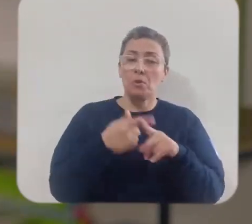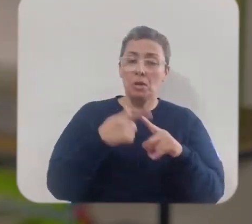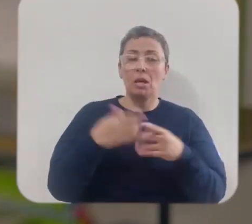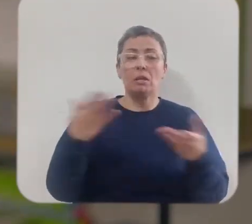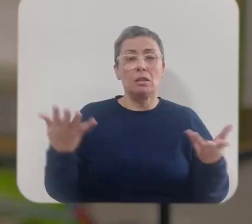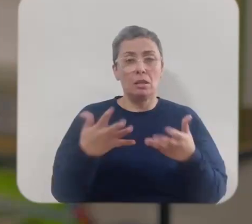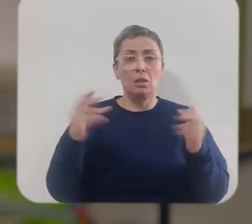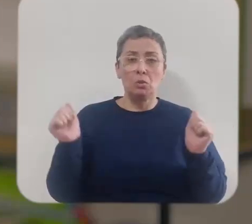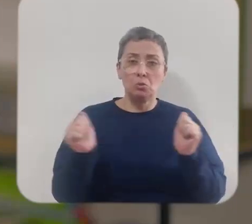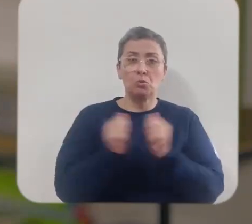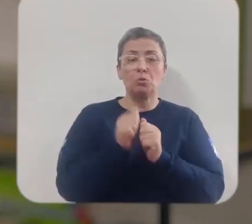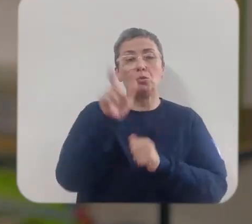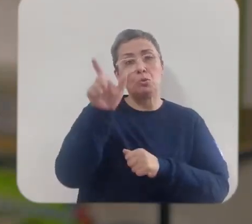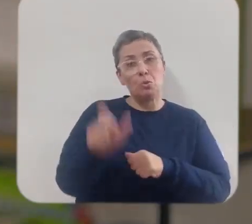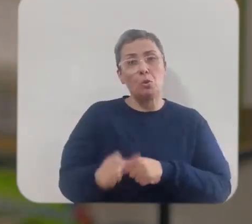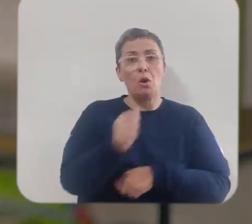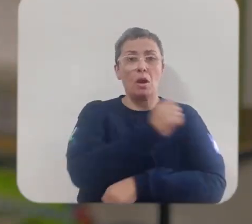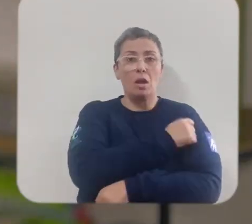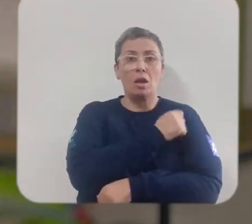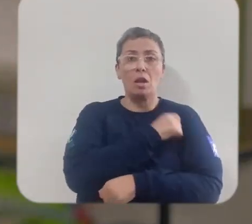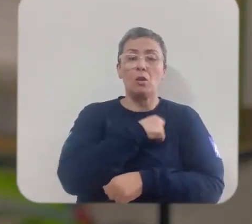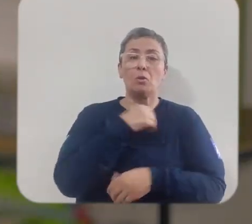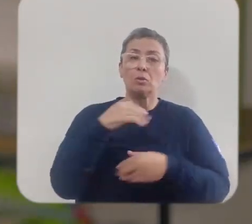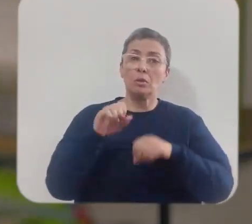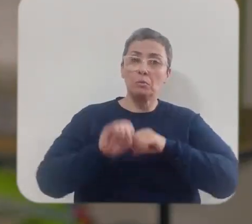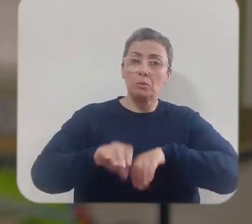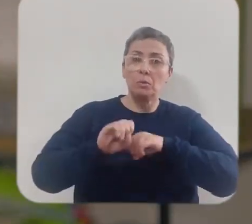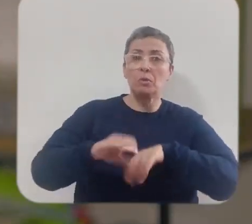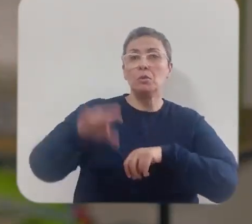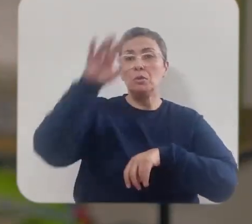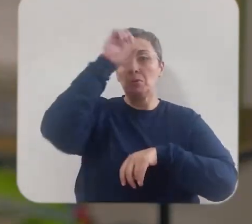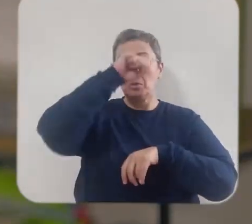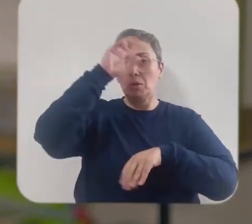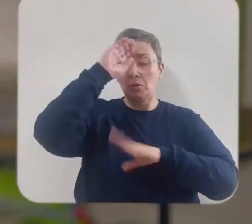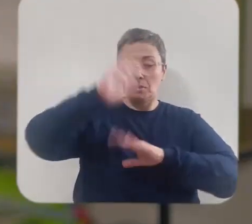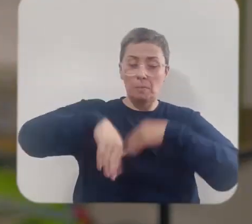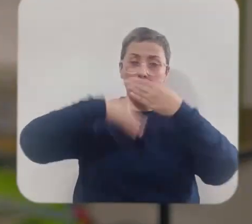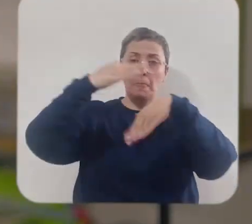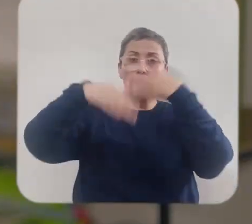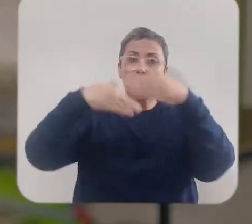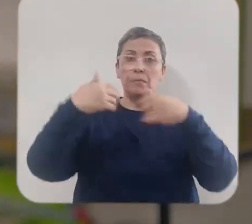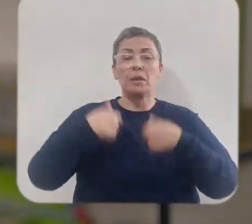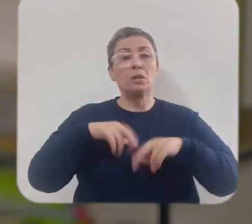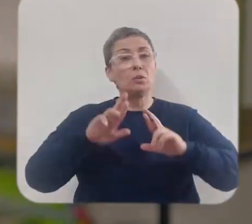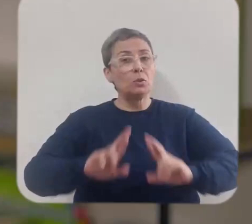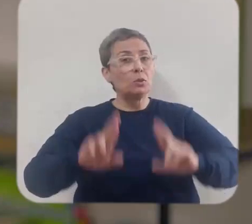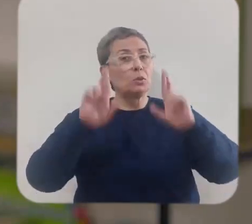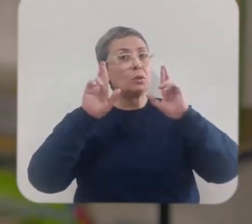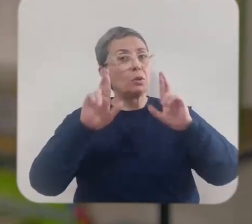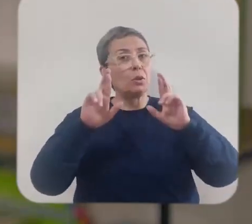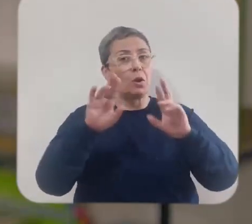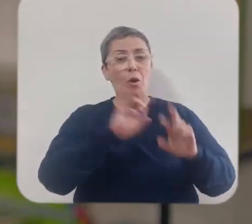porque também estamos junto com esse educando nesse processo de ensino, aprendizagem e desenvolvimento.